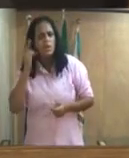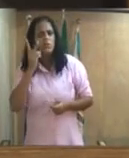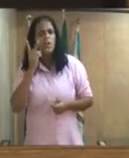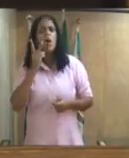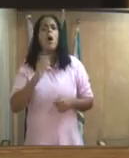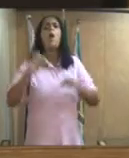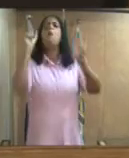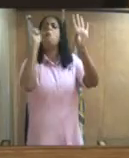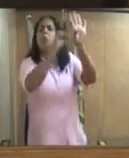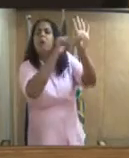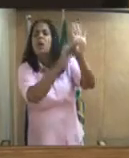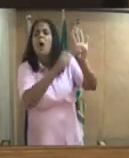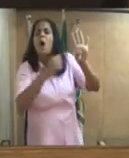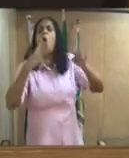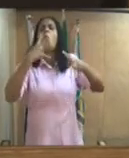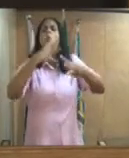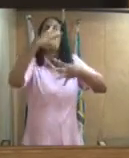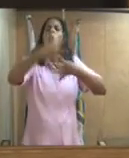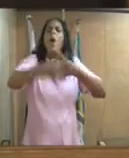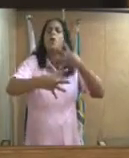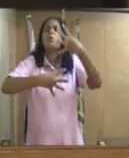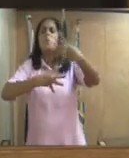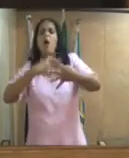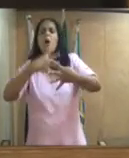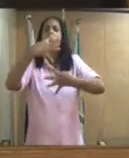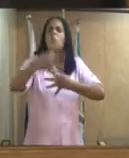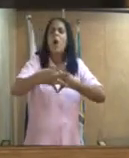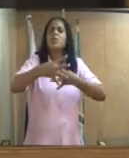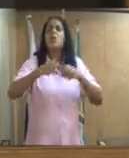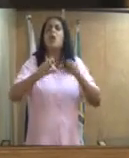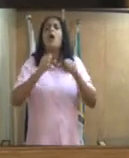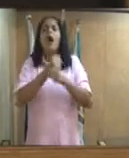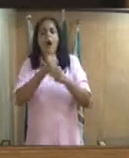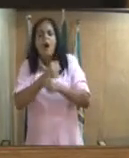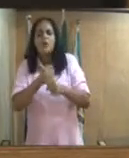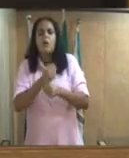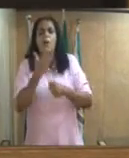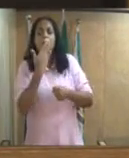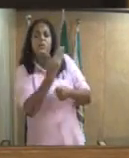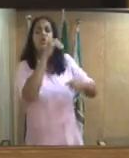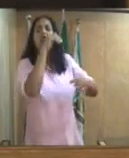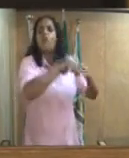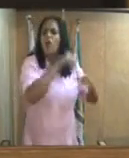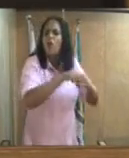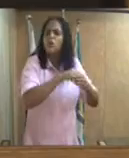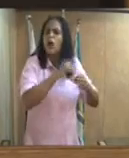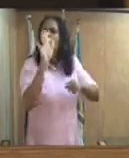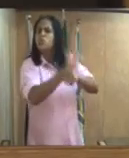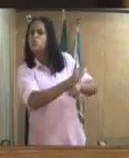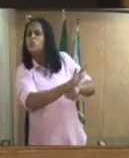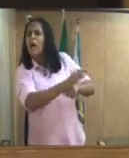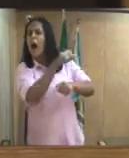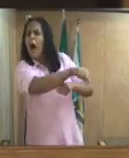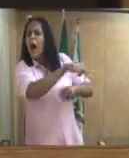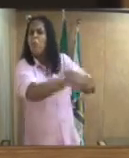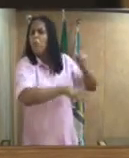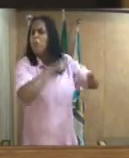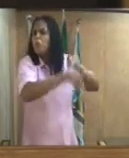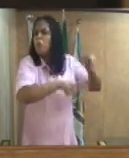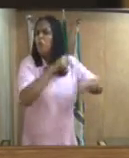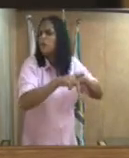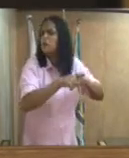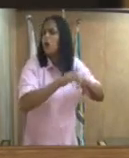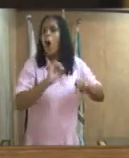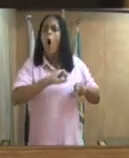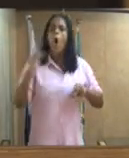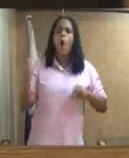de 4 em 4 anos pedindo seu voto, agora se ele está lutando em prol da população ou por interesses de empresários